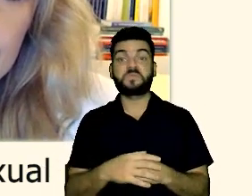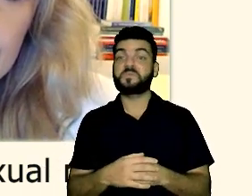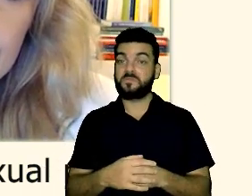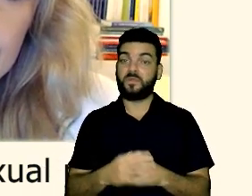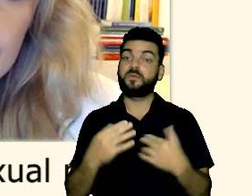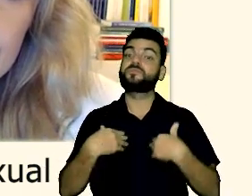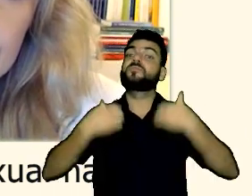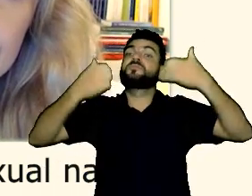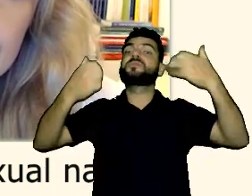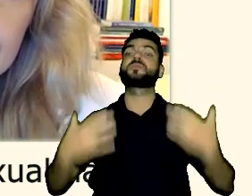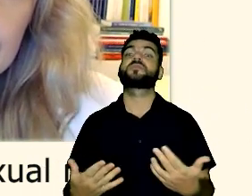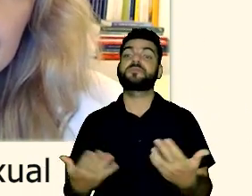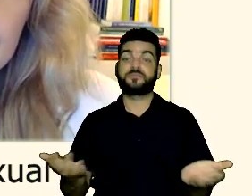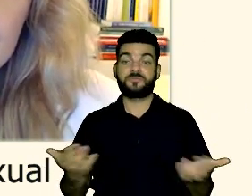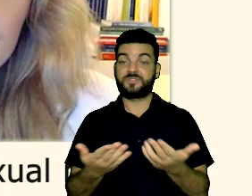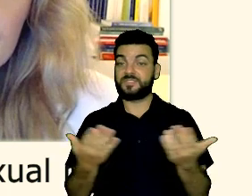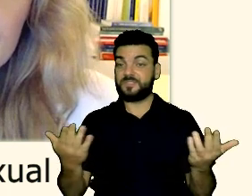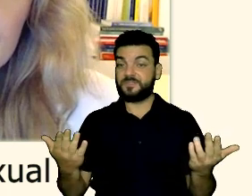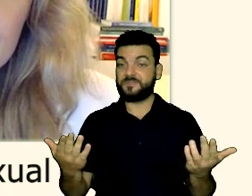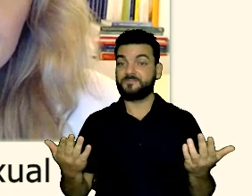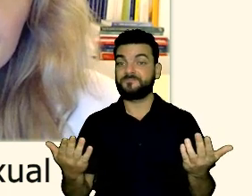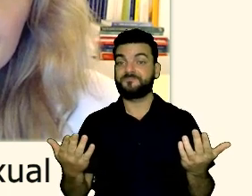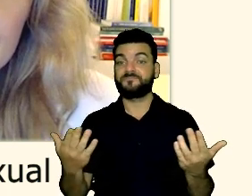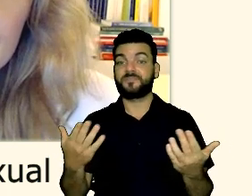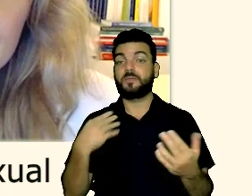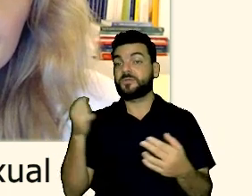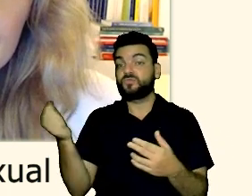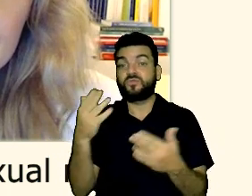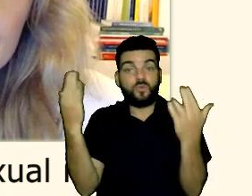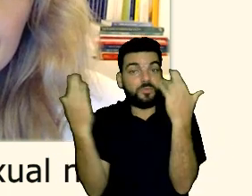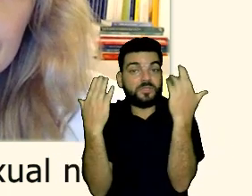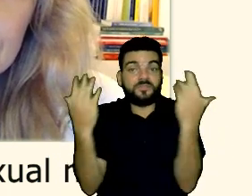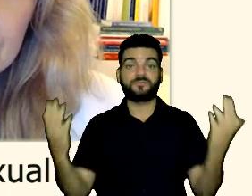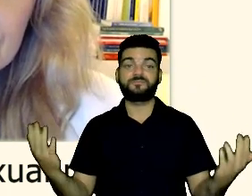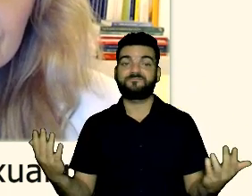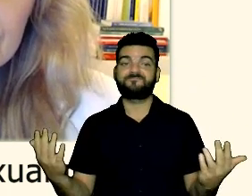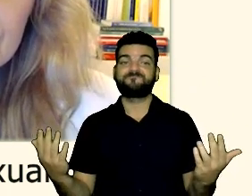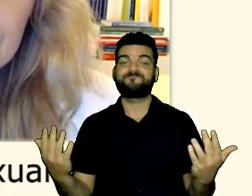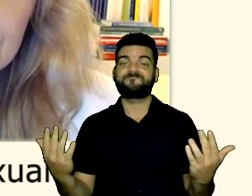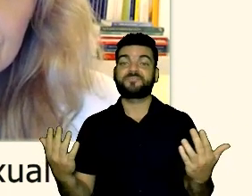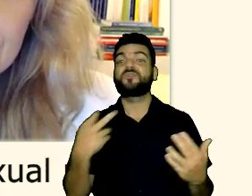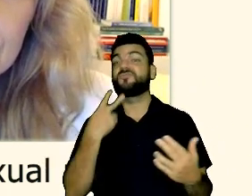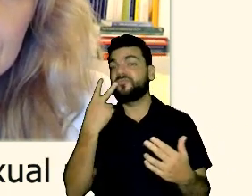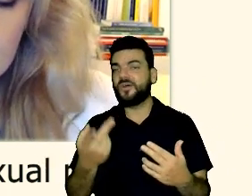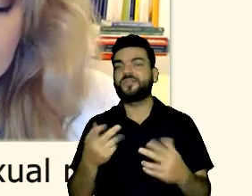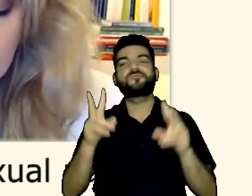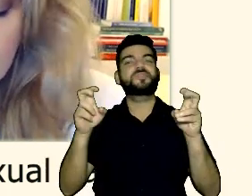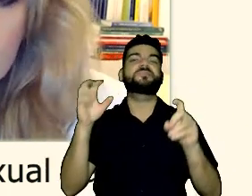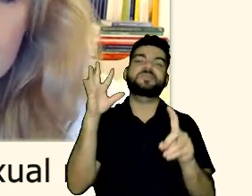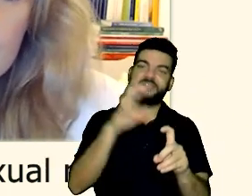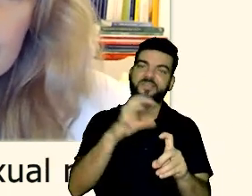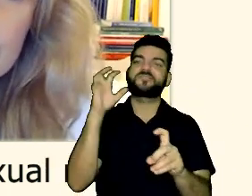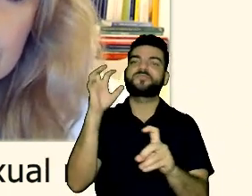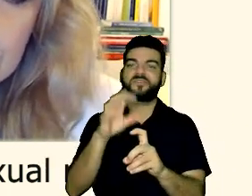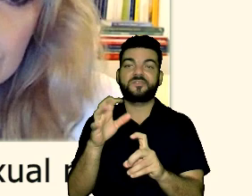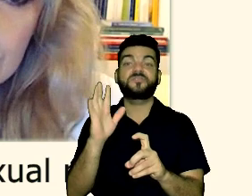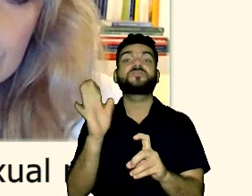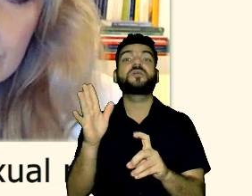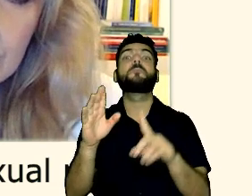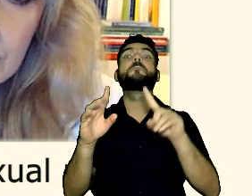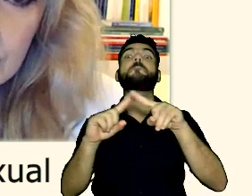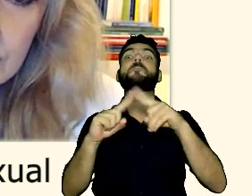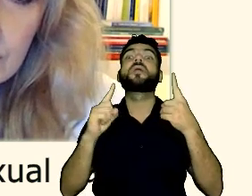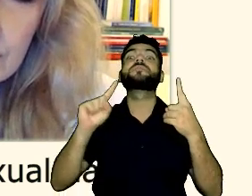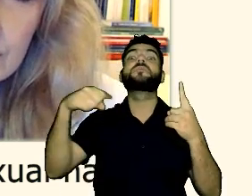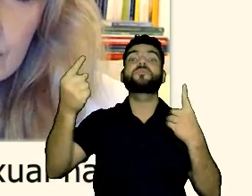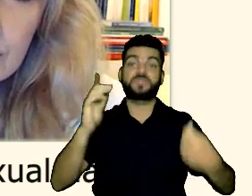bastante grave. E é por isso que eu comecei minha fala falando de um novo paradigma. A gente fala muito do